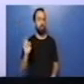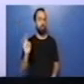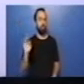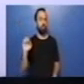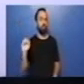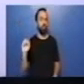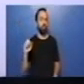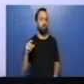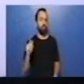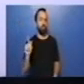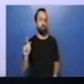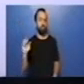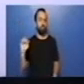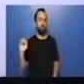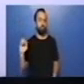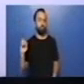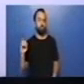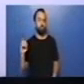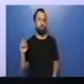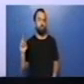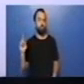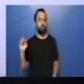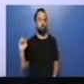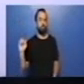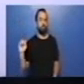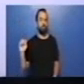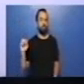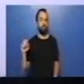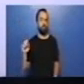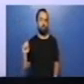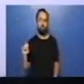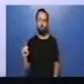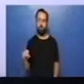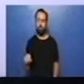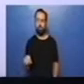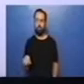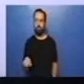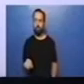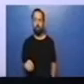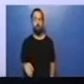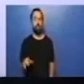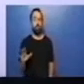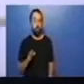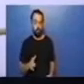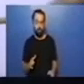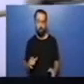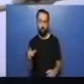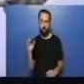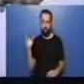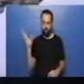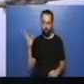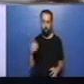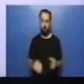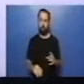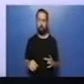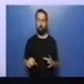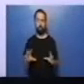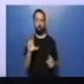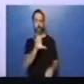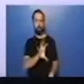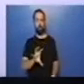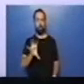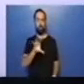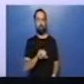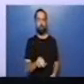Agora ele quer a área do triângulo. Pelo jeito tradicional, base vezes altura dividido por 2. A base é o 8